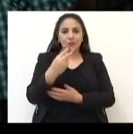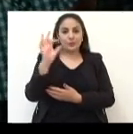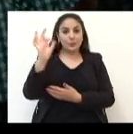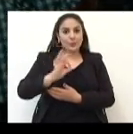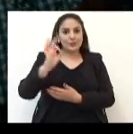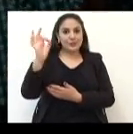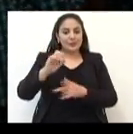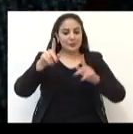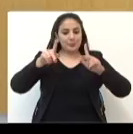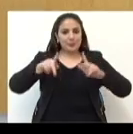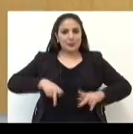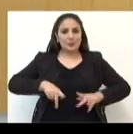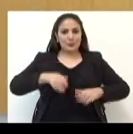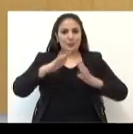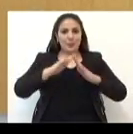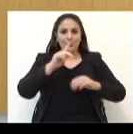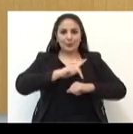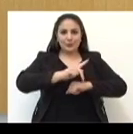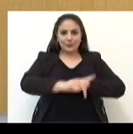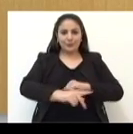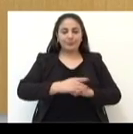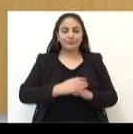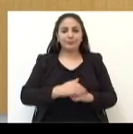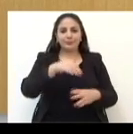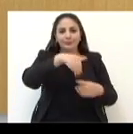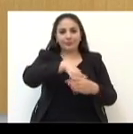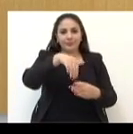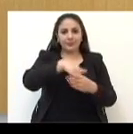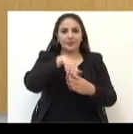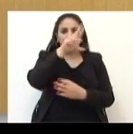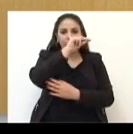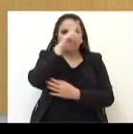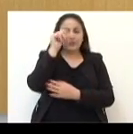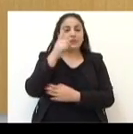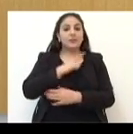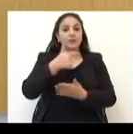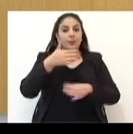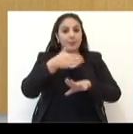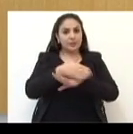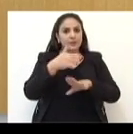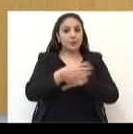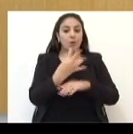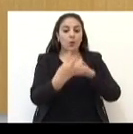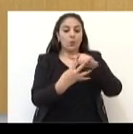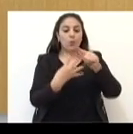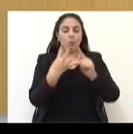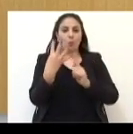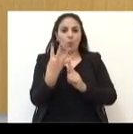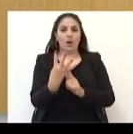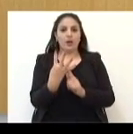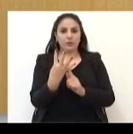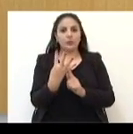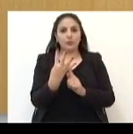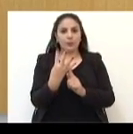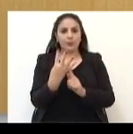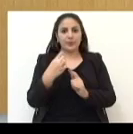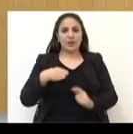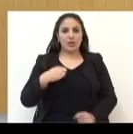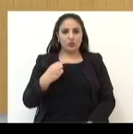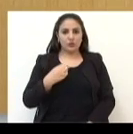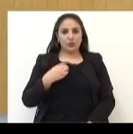76,22% dos eleitores. A eleição municipal contou com a participação de outros 4 candidatos à